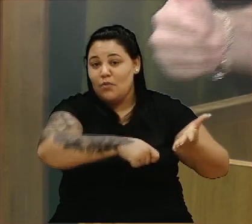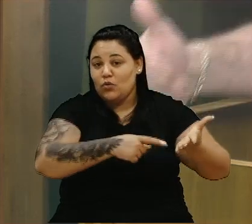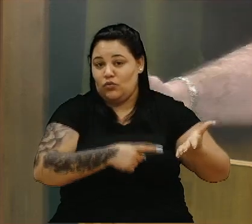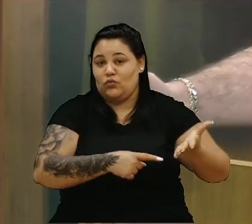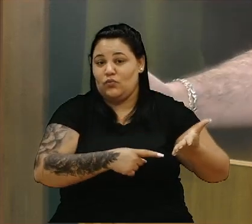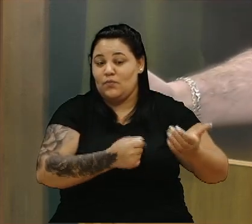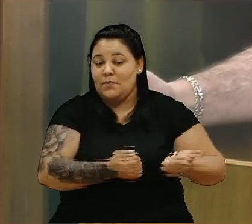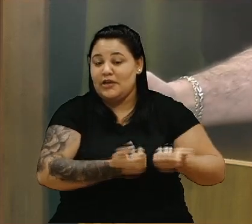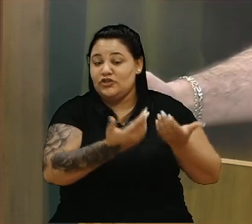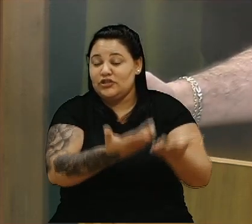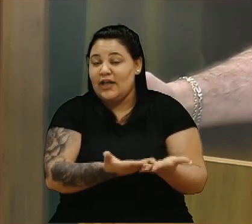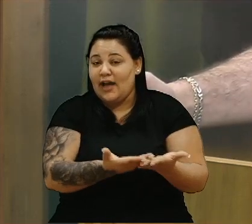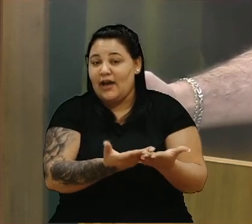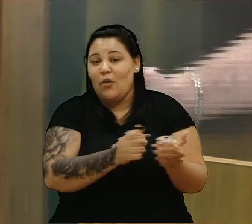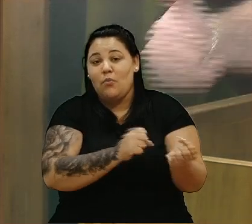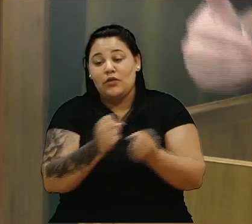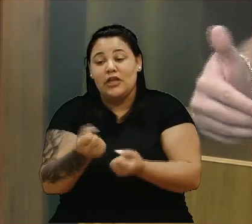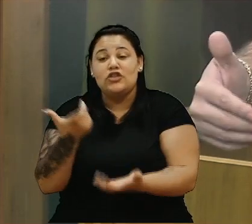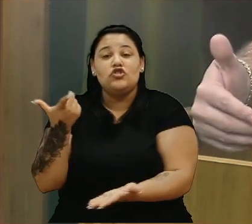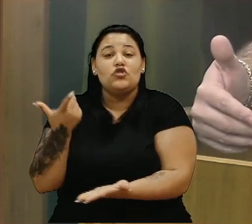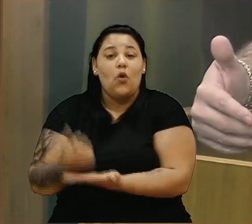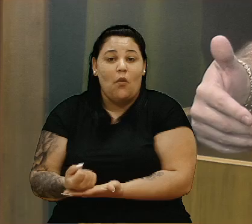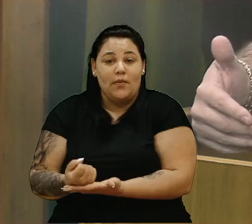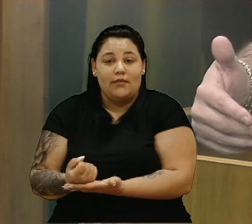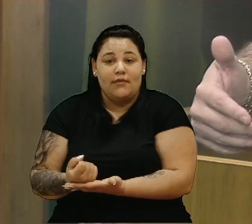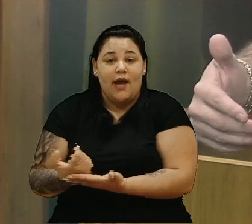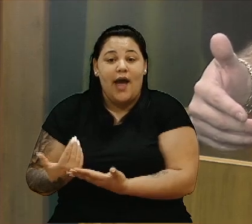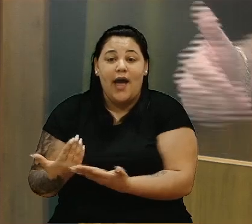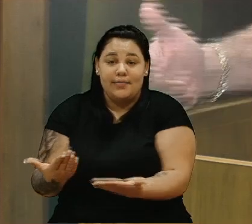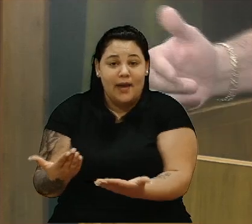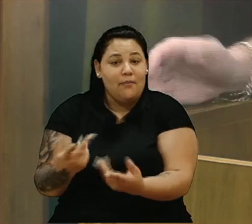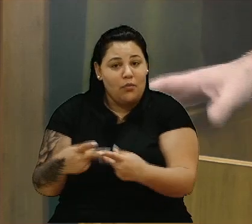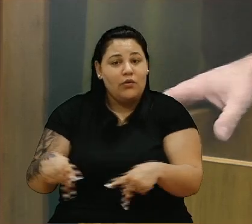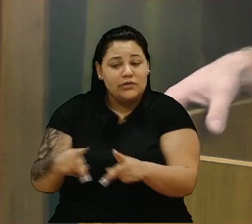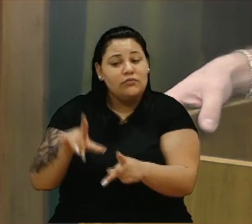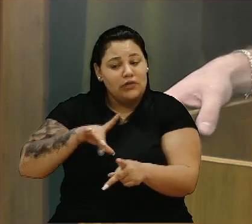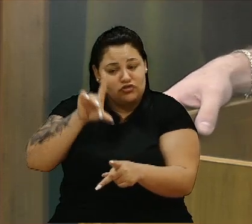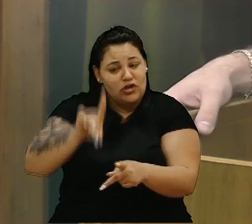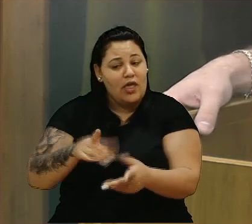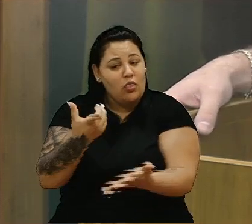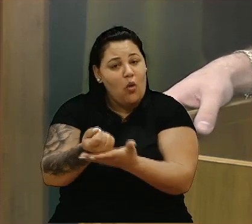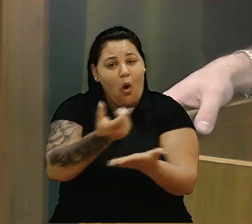o poder de compra à população, ao cidadão,